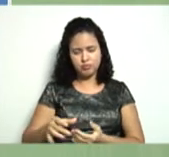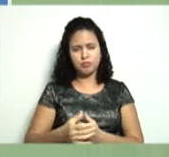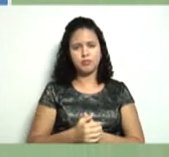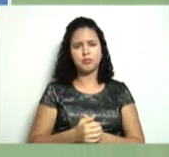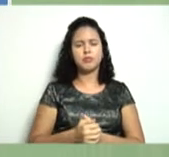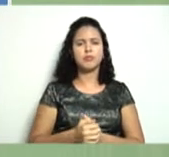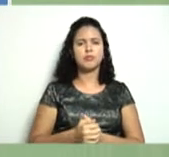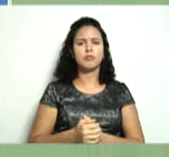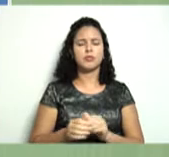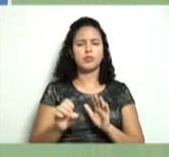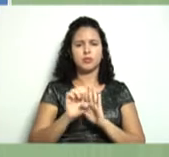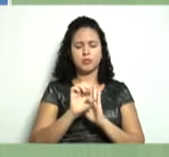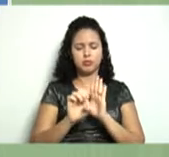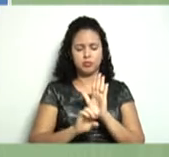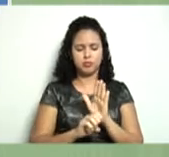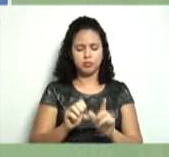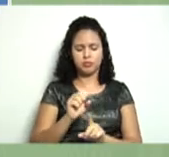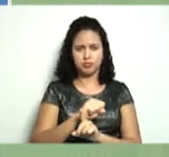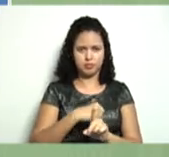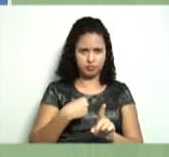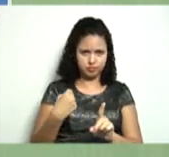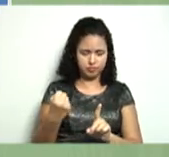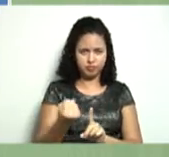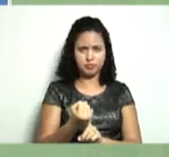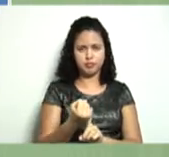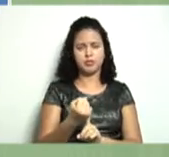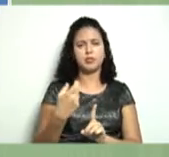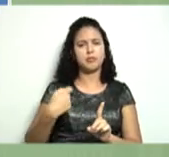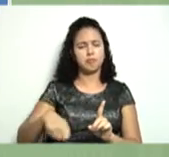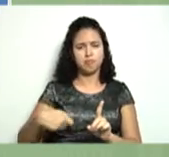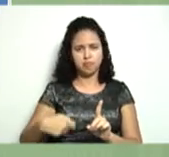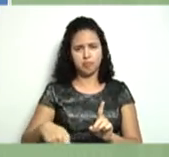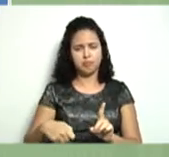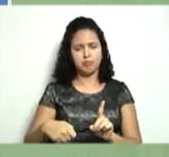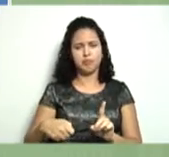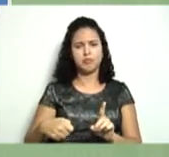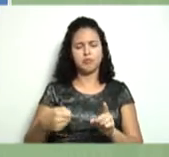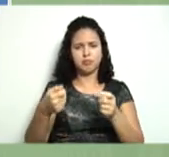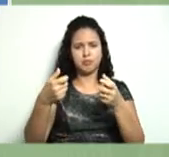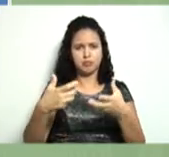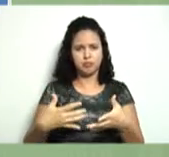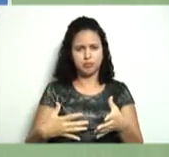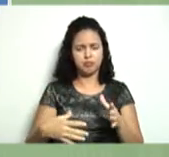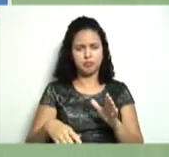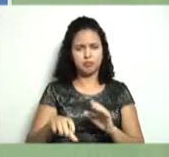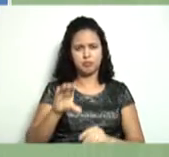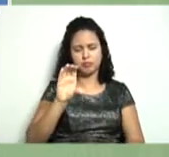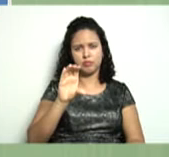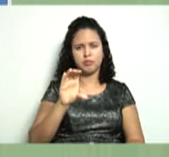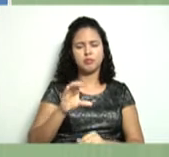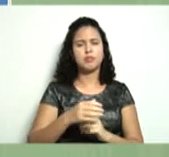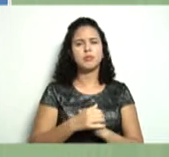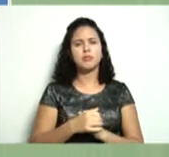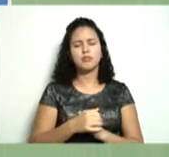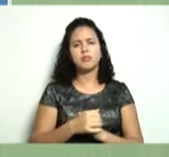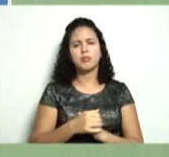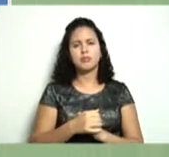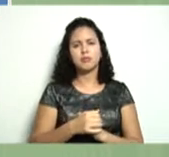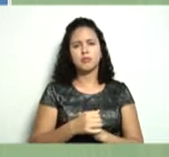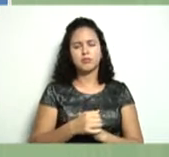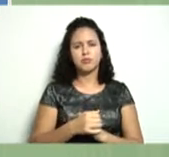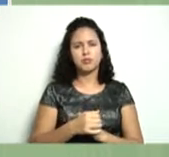O Estatuto Social, sob pena de nulidade, deverá expressamente declarar: letra C, a aprovação do Estatuto